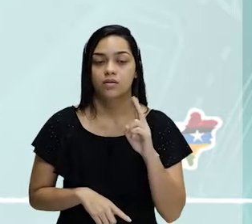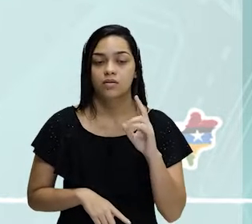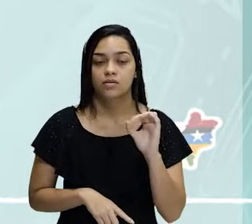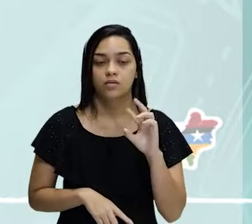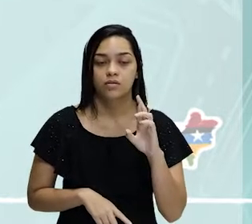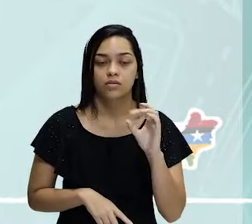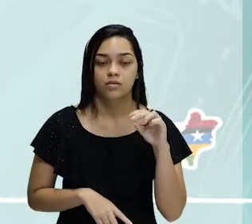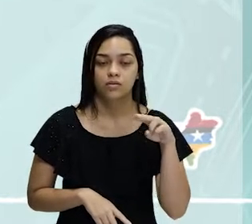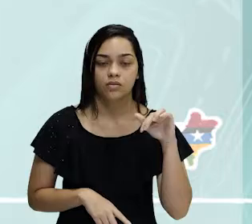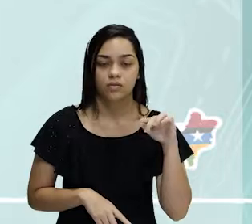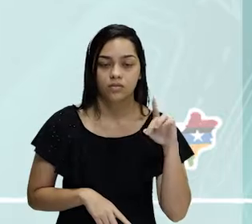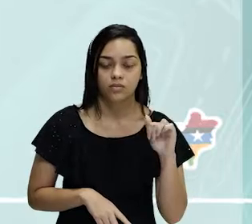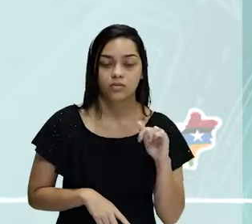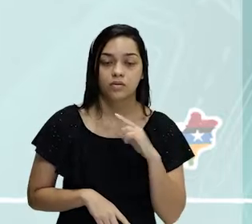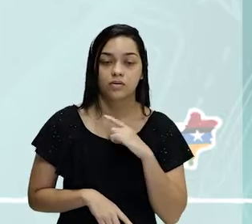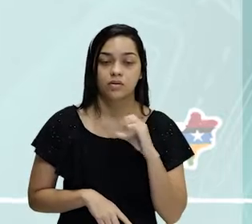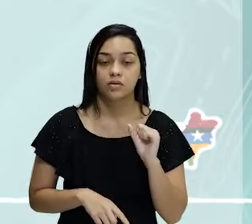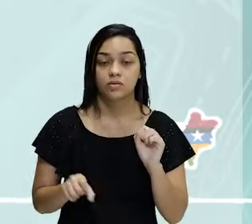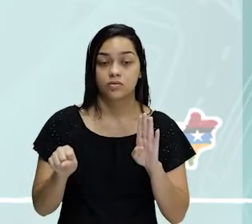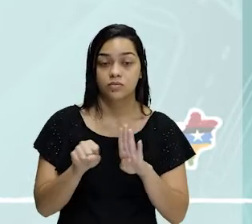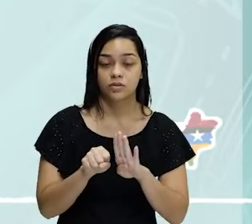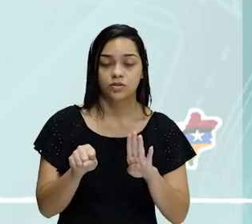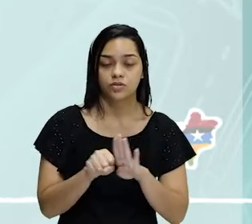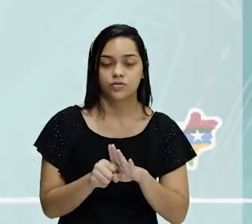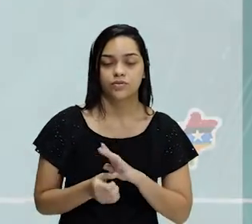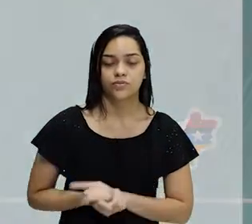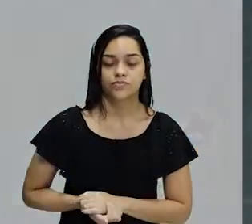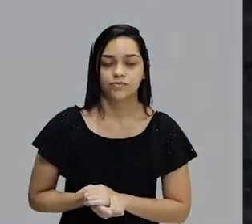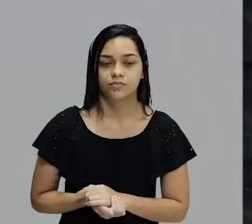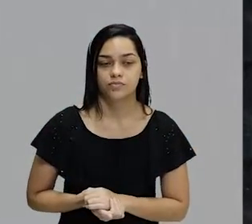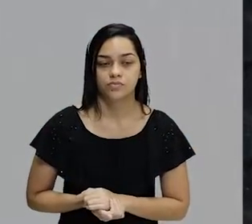oração subordinada substantiva.